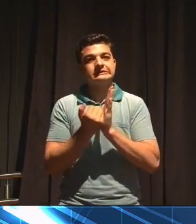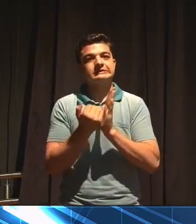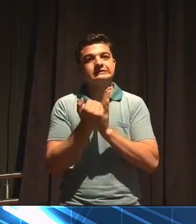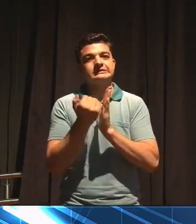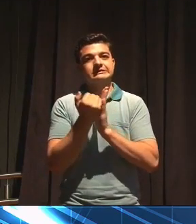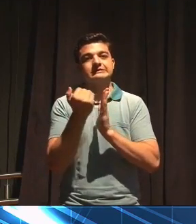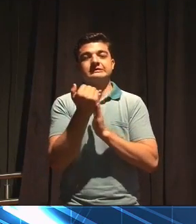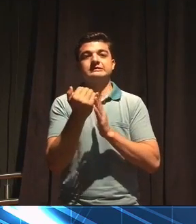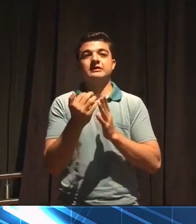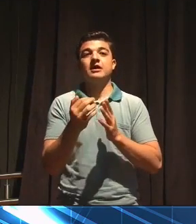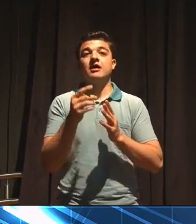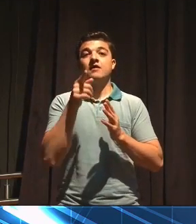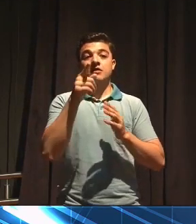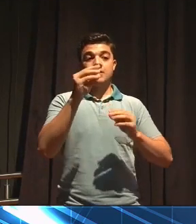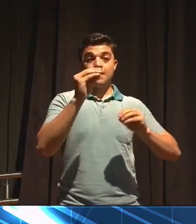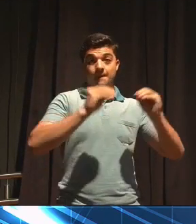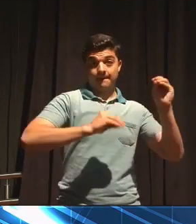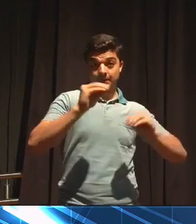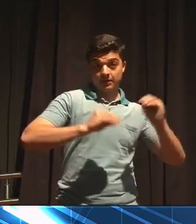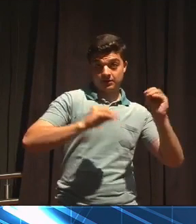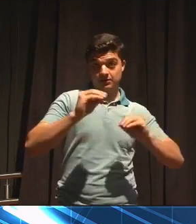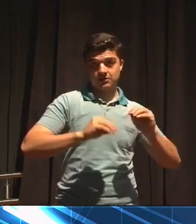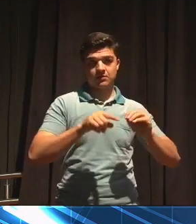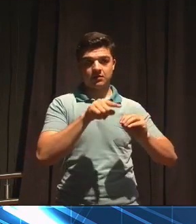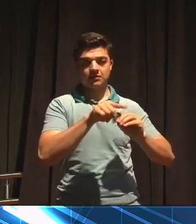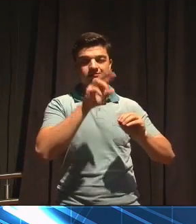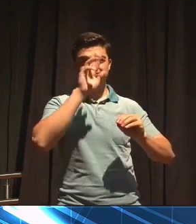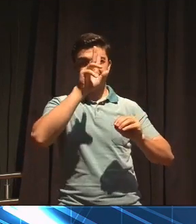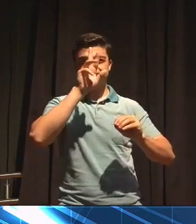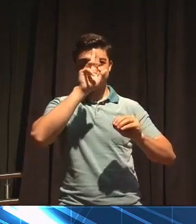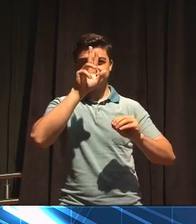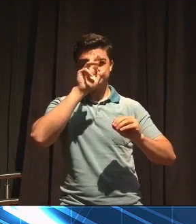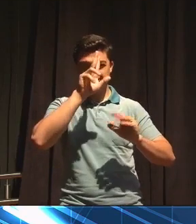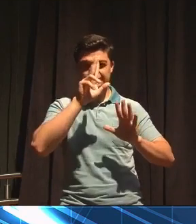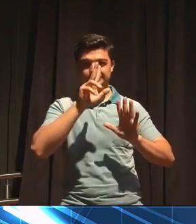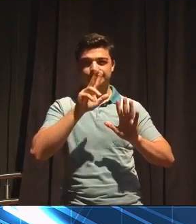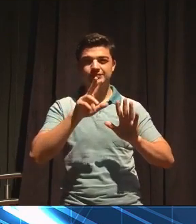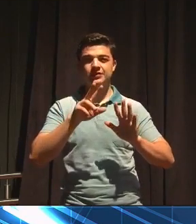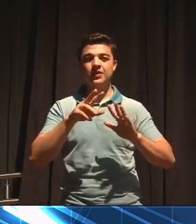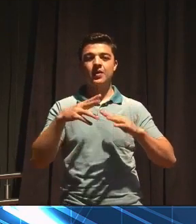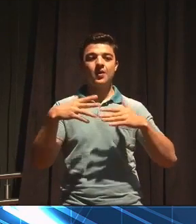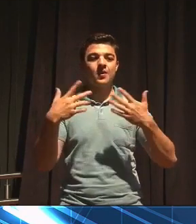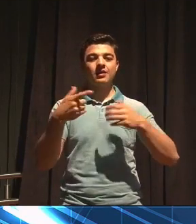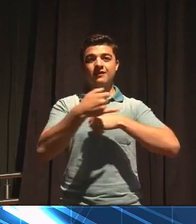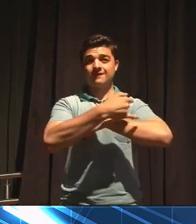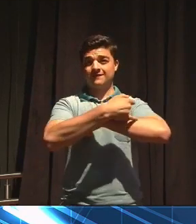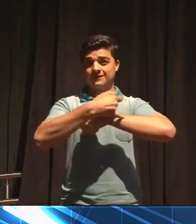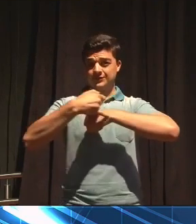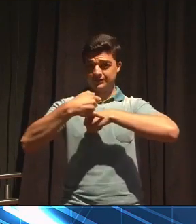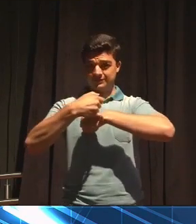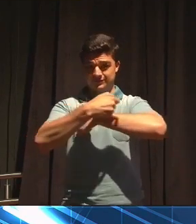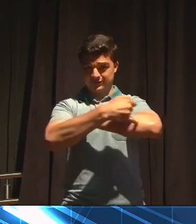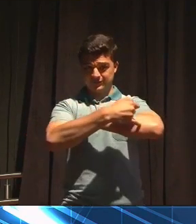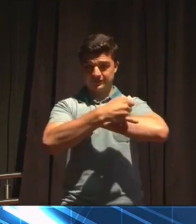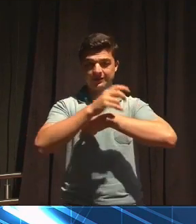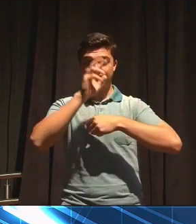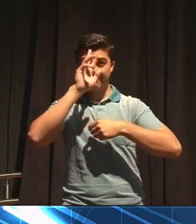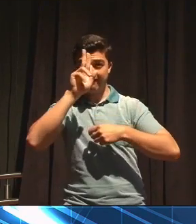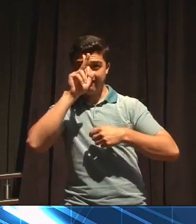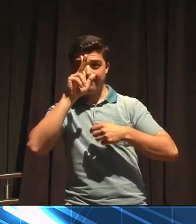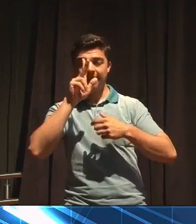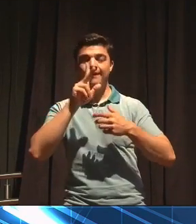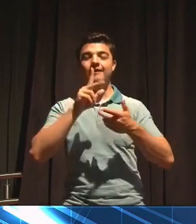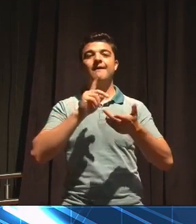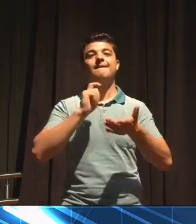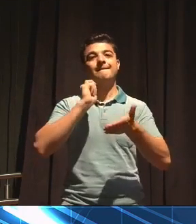erro operacional que seja um desenvolvedor ou até mesmo uma pessoa de infraestrutura ou comete, fica evidente o